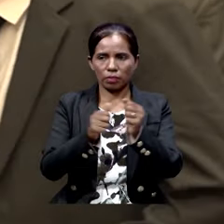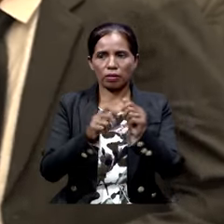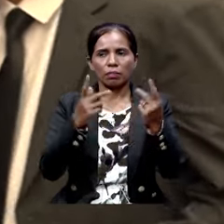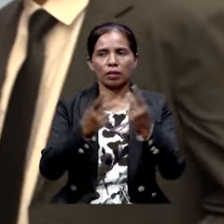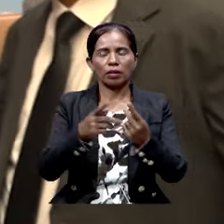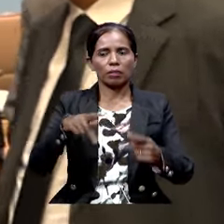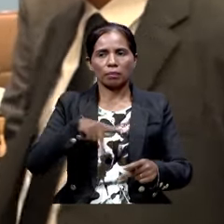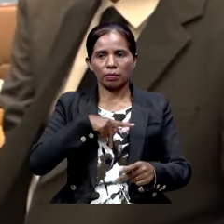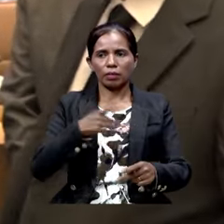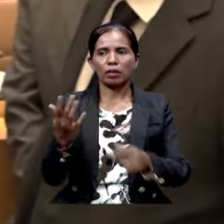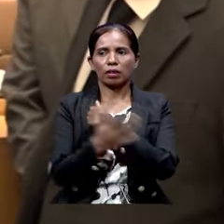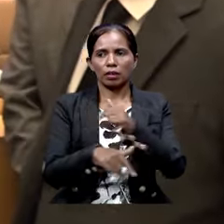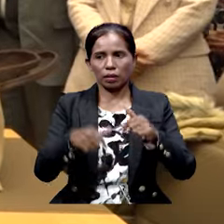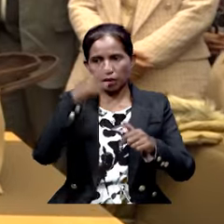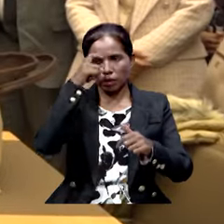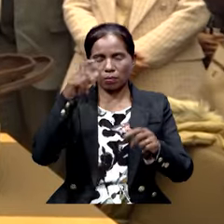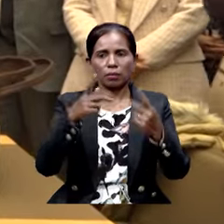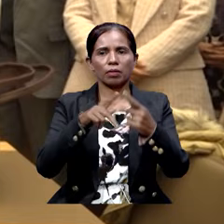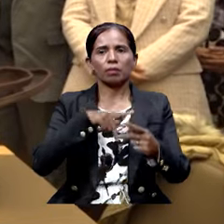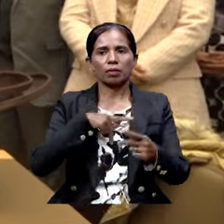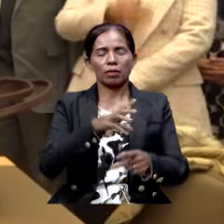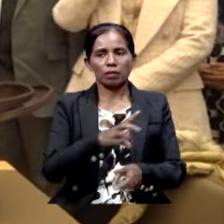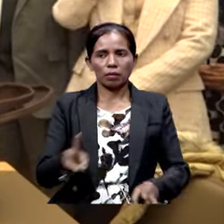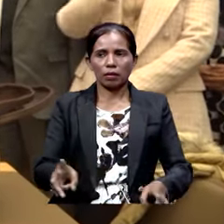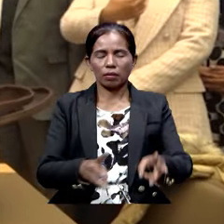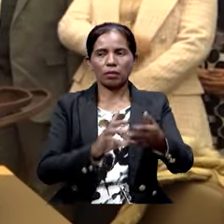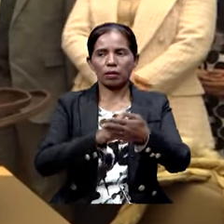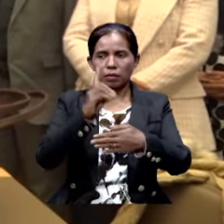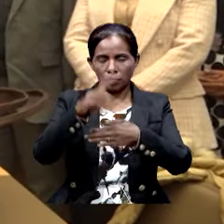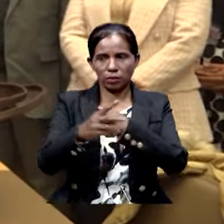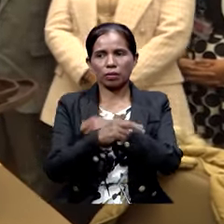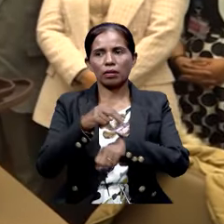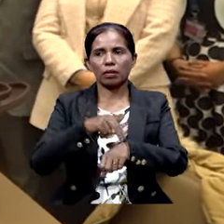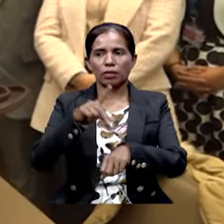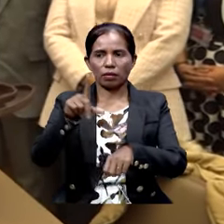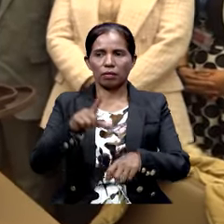privado sira ia relara tamba setor privado ma dalam desenvolvimento nacional. Agustin da Costa, ZMN.